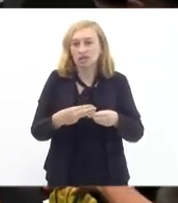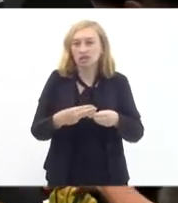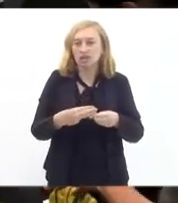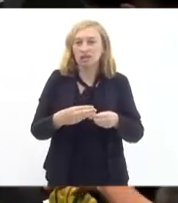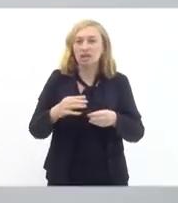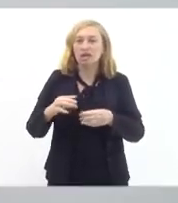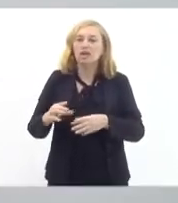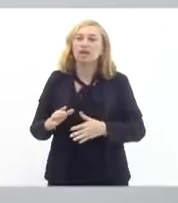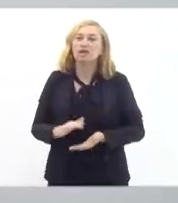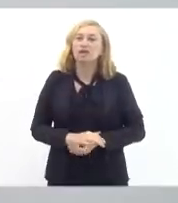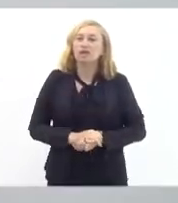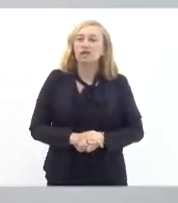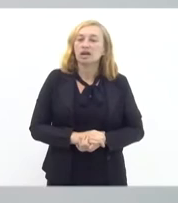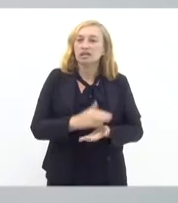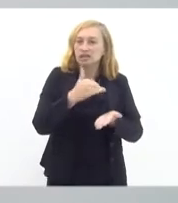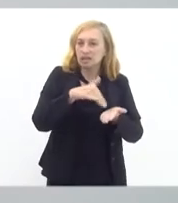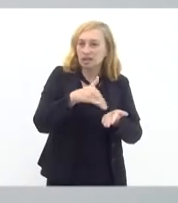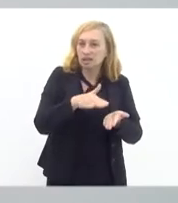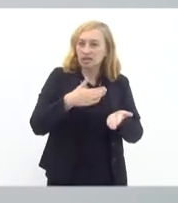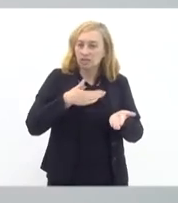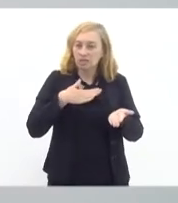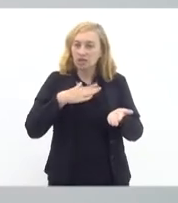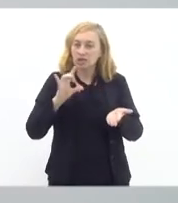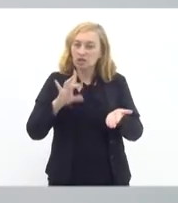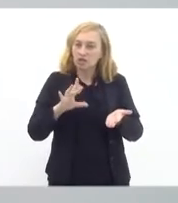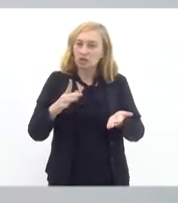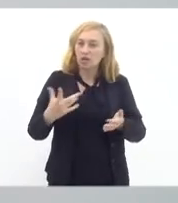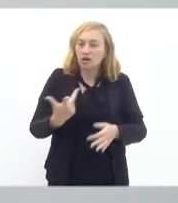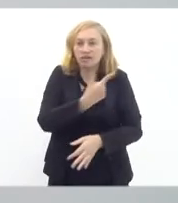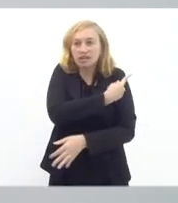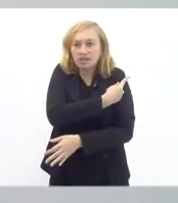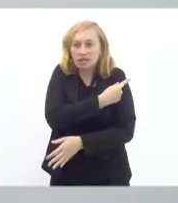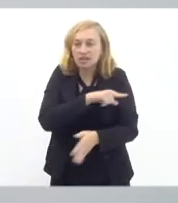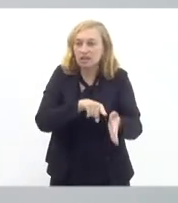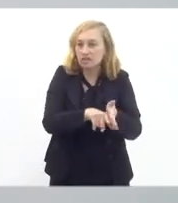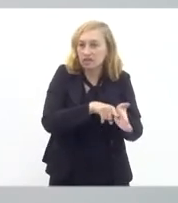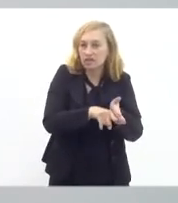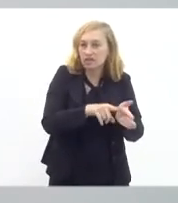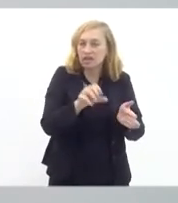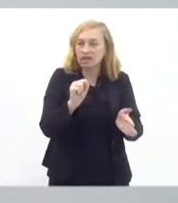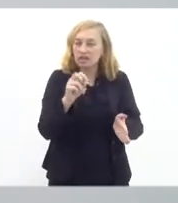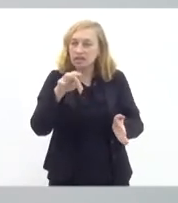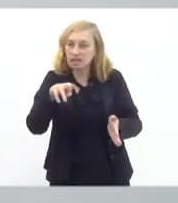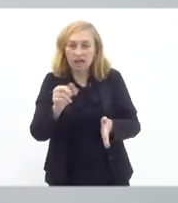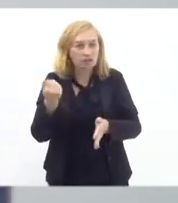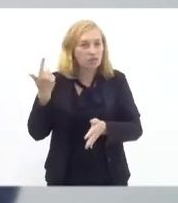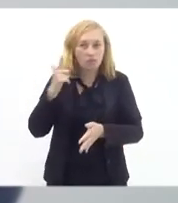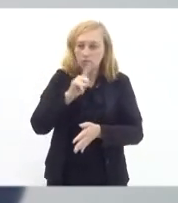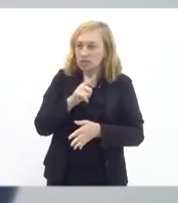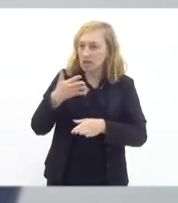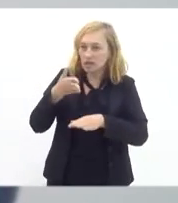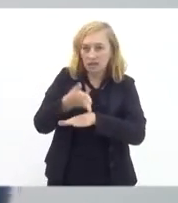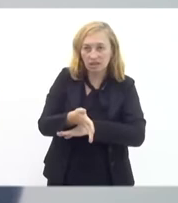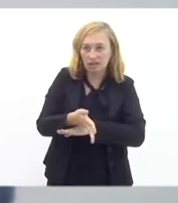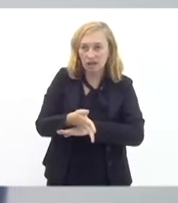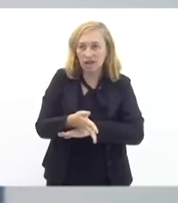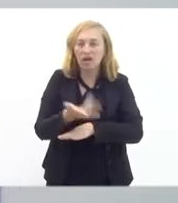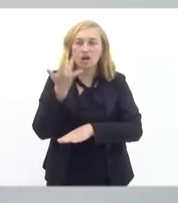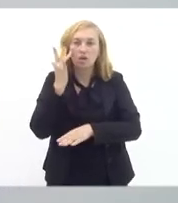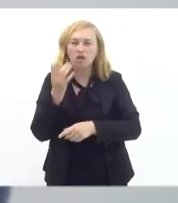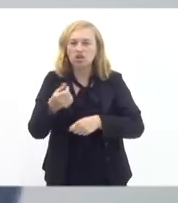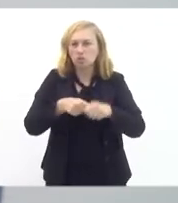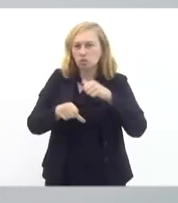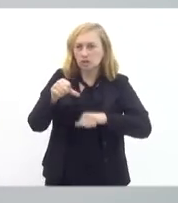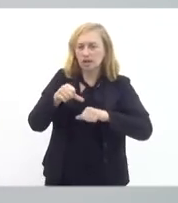complementar, onde a vacinação da vigilância sanitária não alcançou. Tem gente até que acha que é o